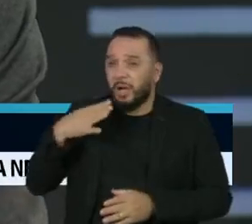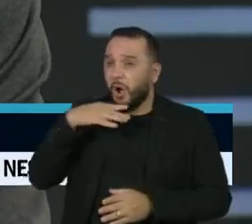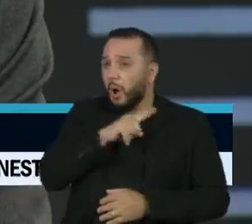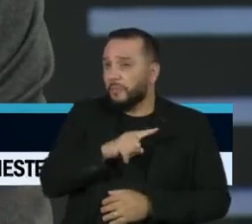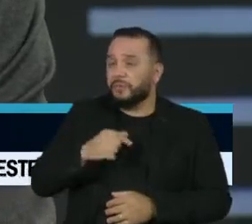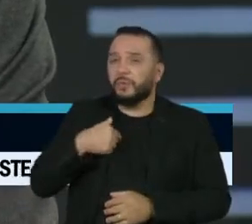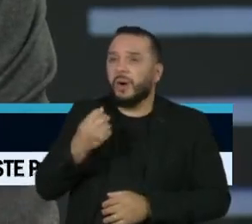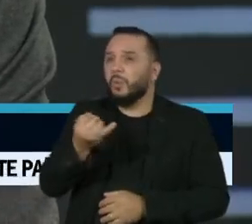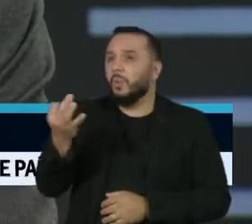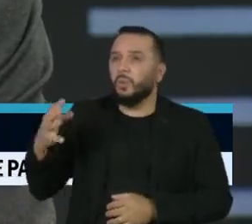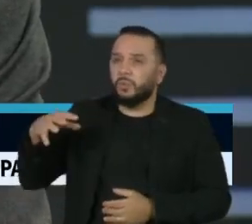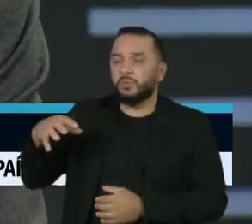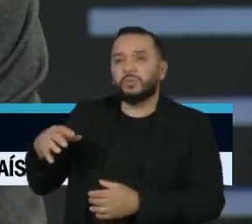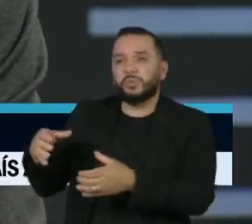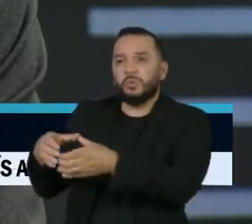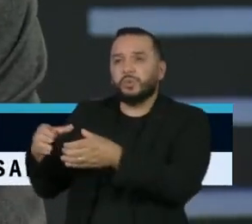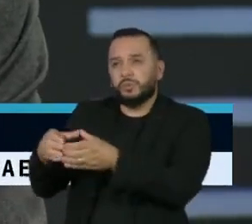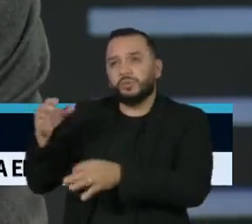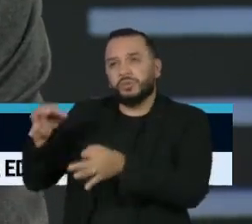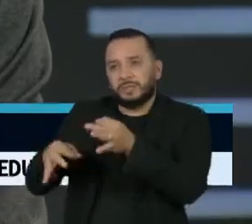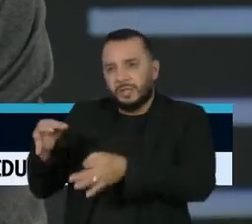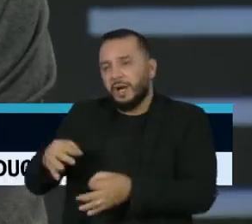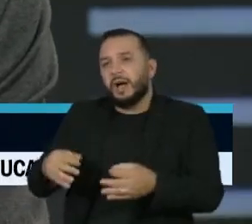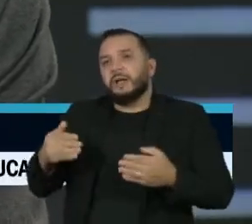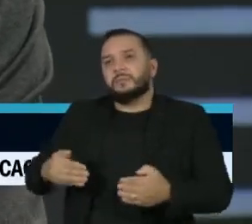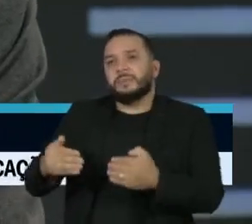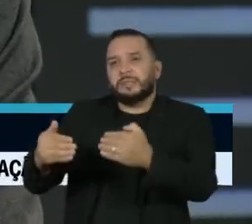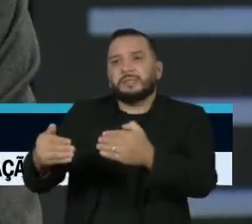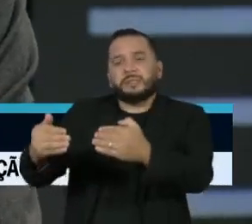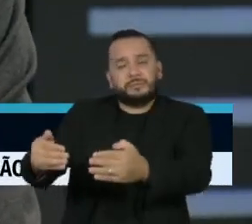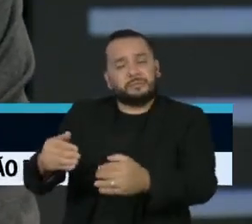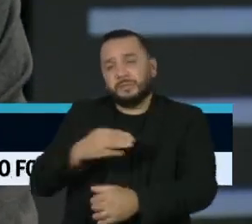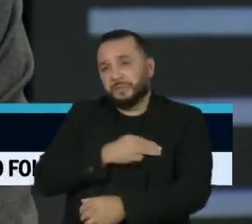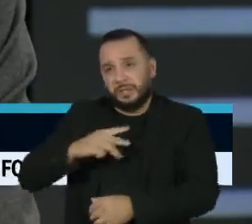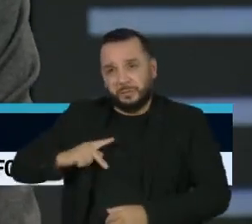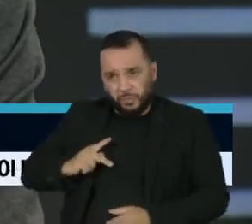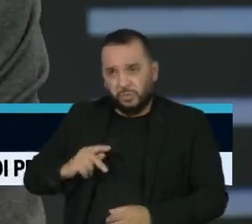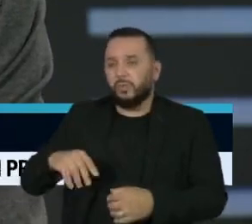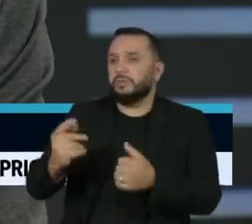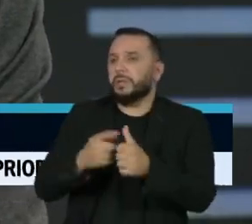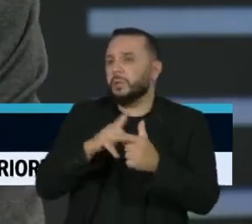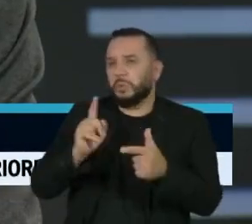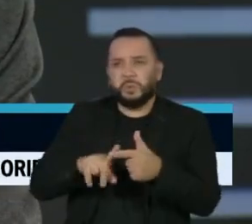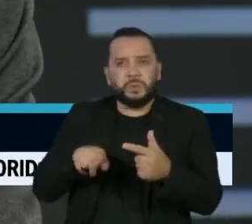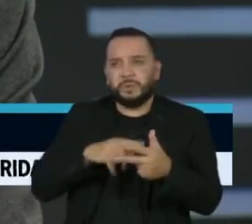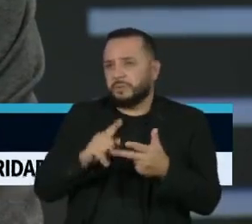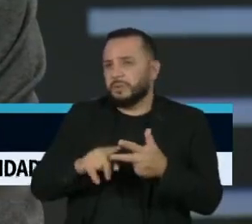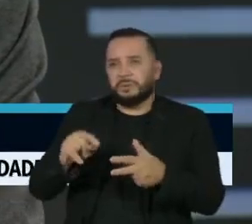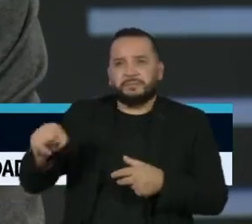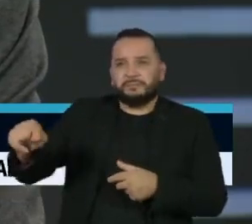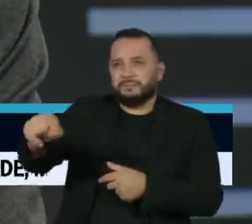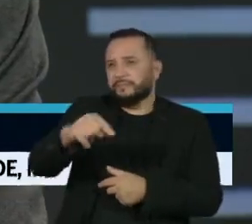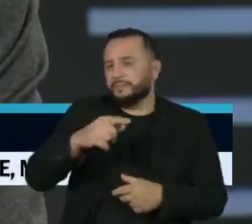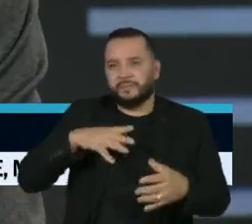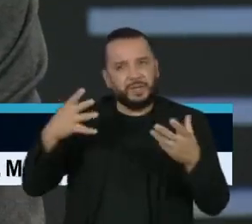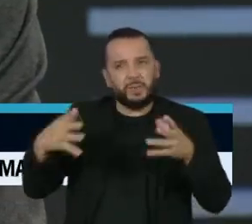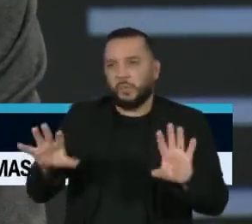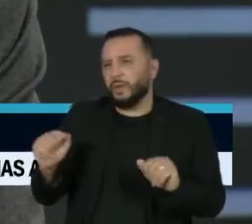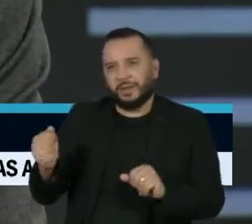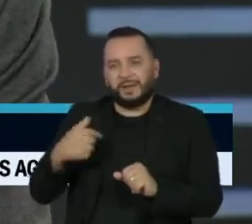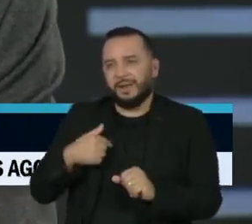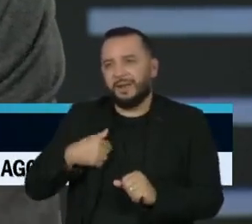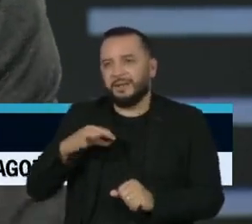em particular, judiciário, Ministério Público, etc., eles não querem, obviamente, entrar nessa questão. A